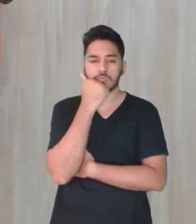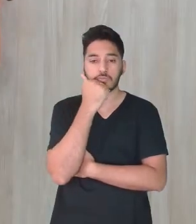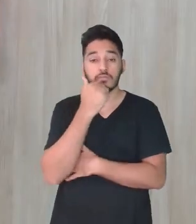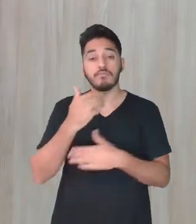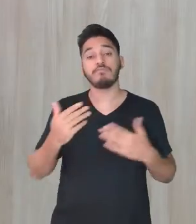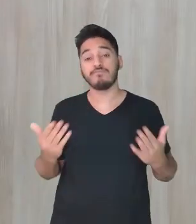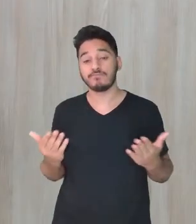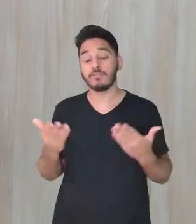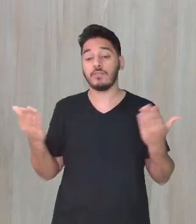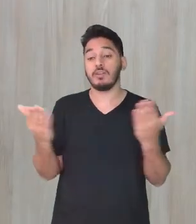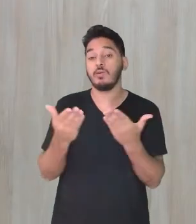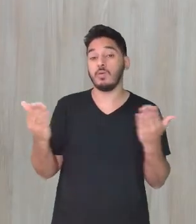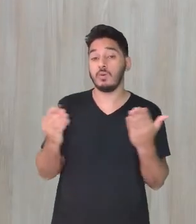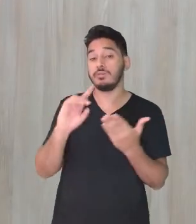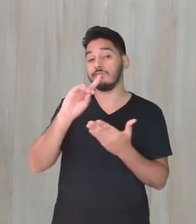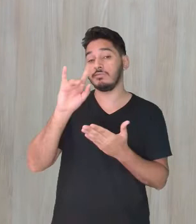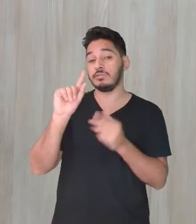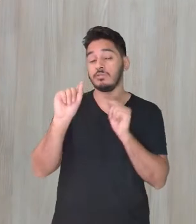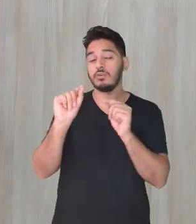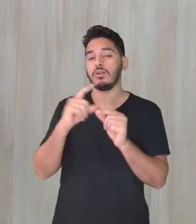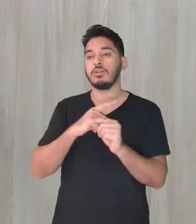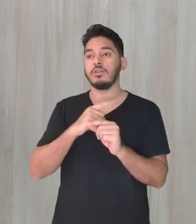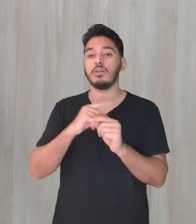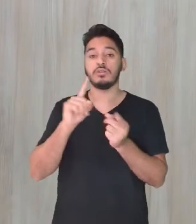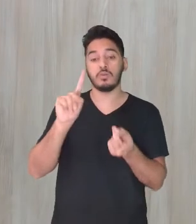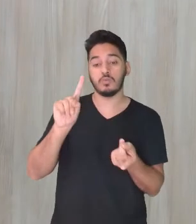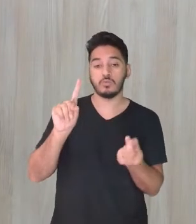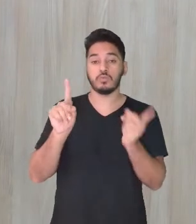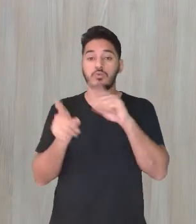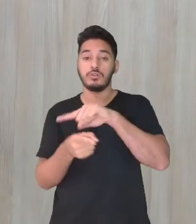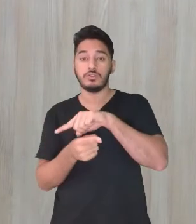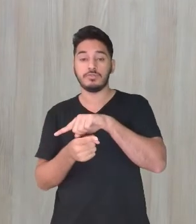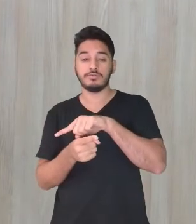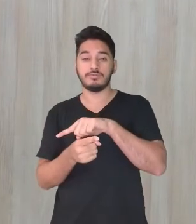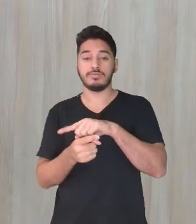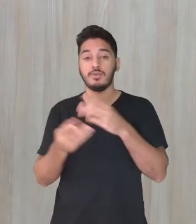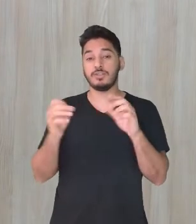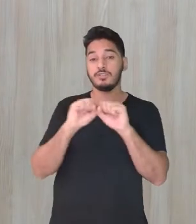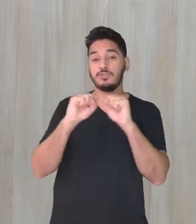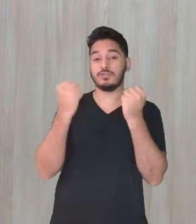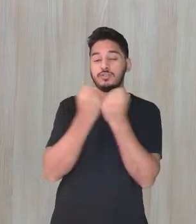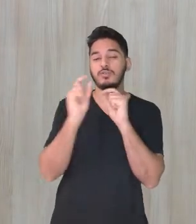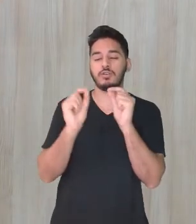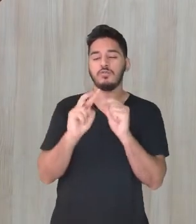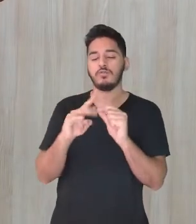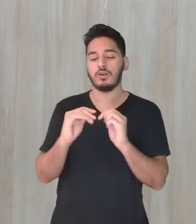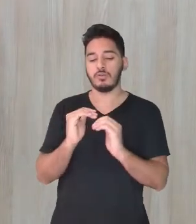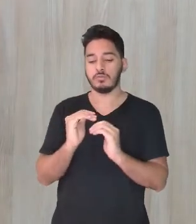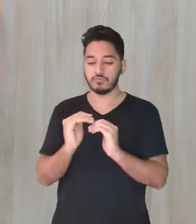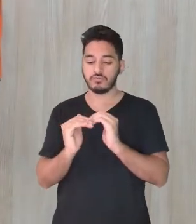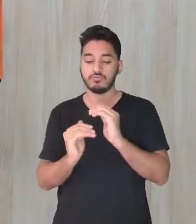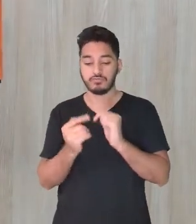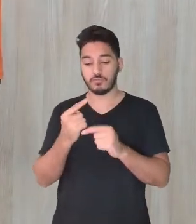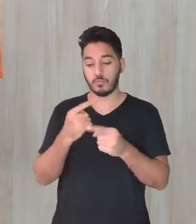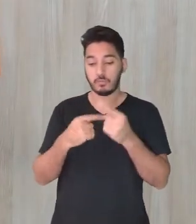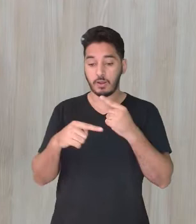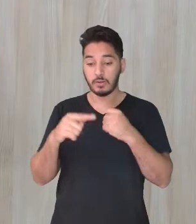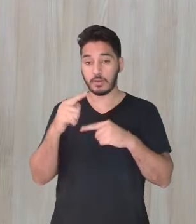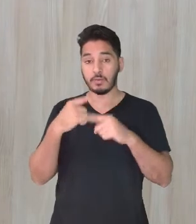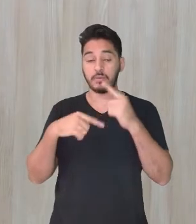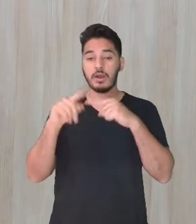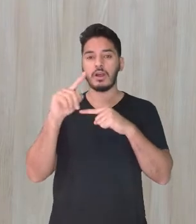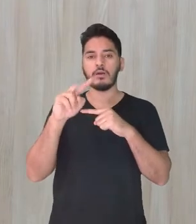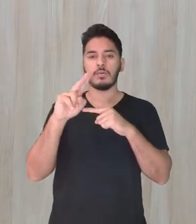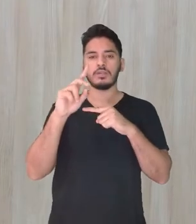aí, hoje em dia, a gente já tem o oposto. A nossa sociedade, quando ela foi se construindo, evoluindo, parece